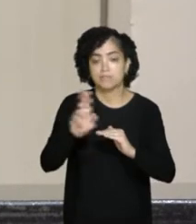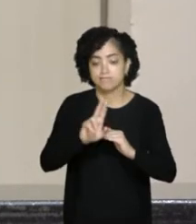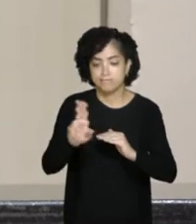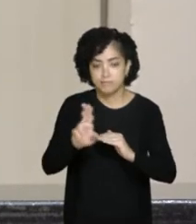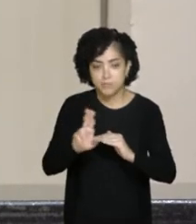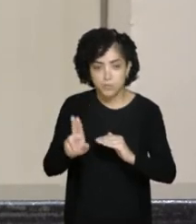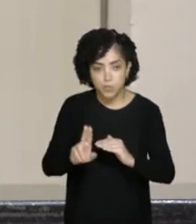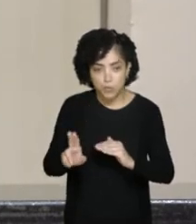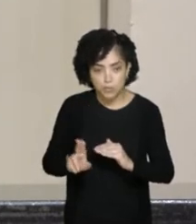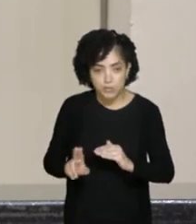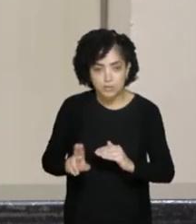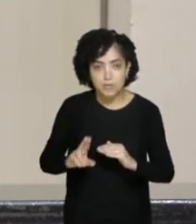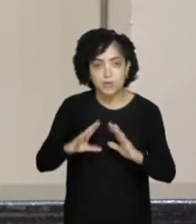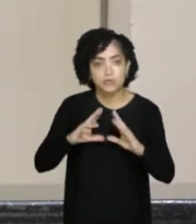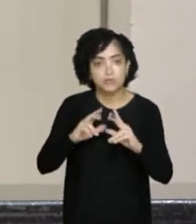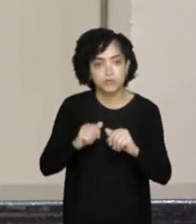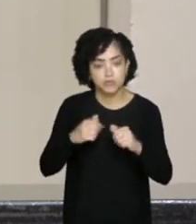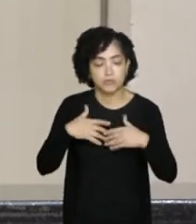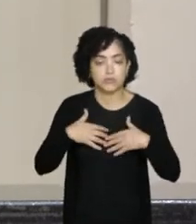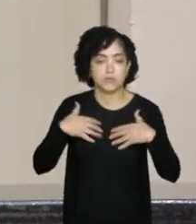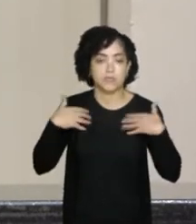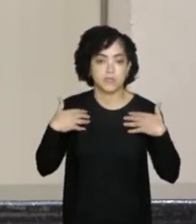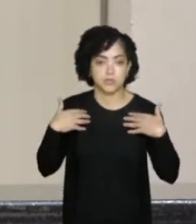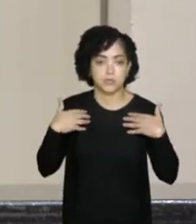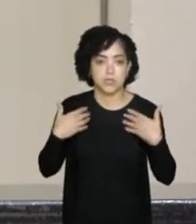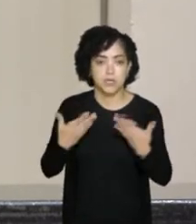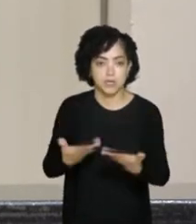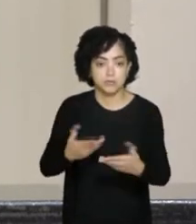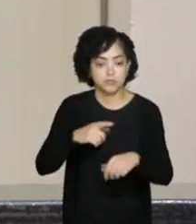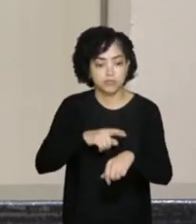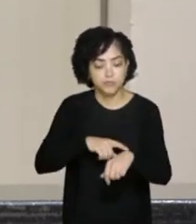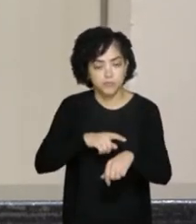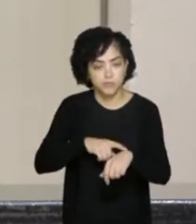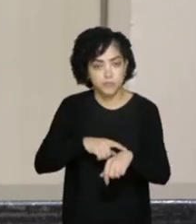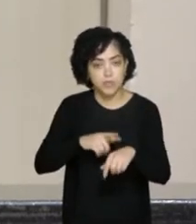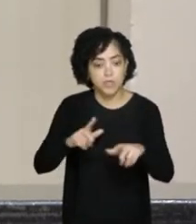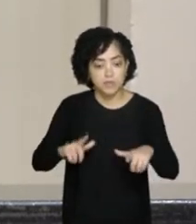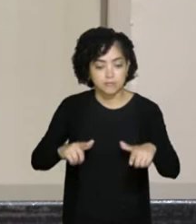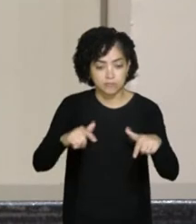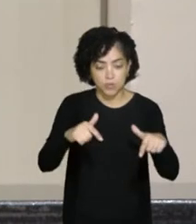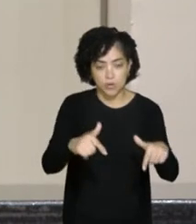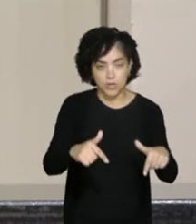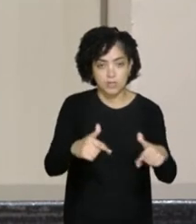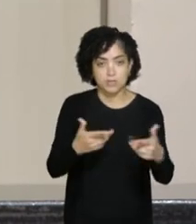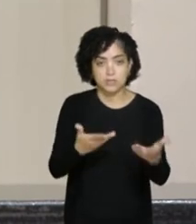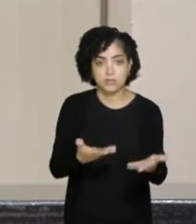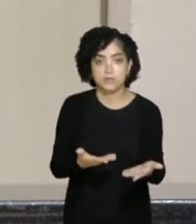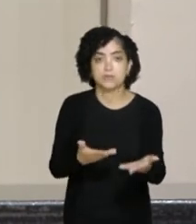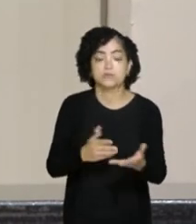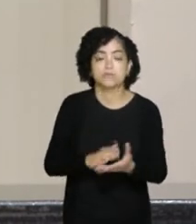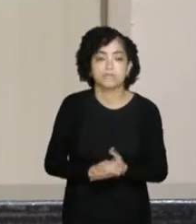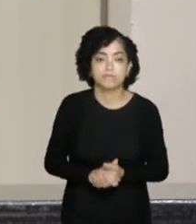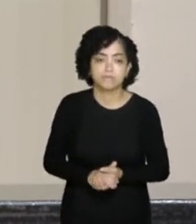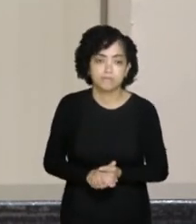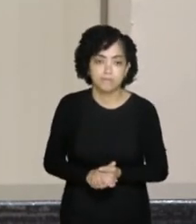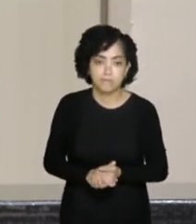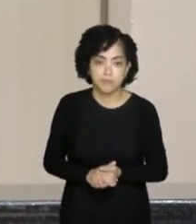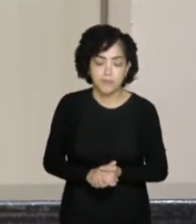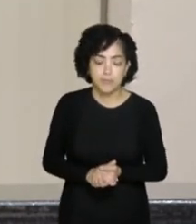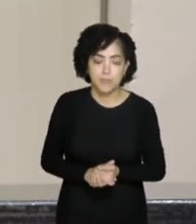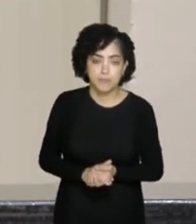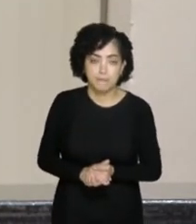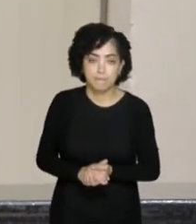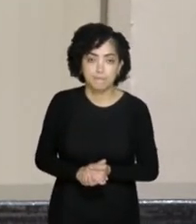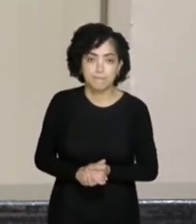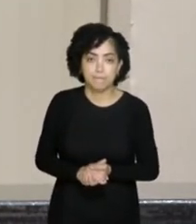da nominata aos homenageados, que na oportunidade receberam honrarias do Poder